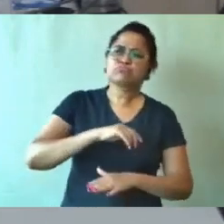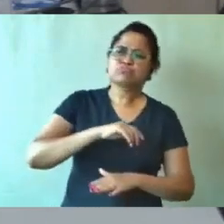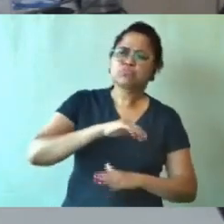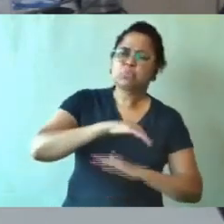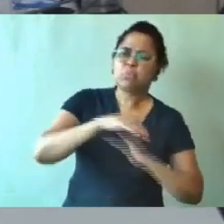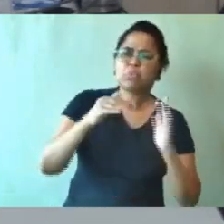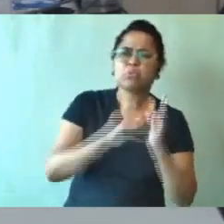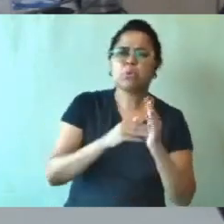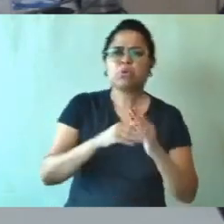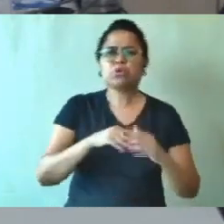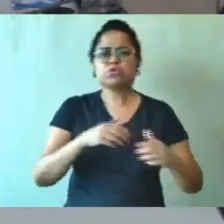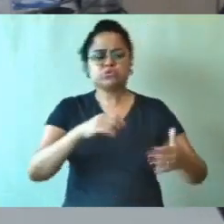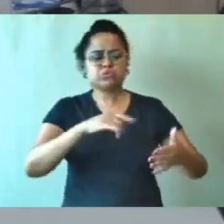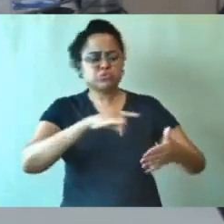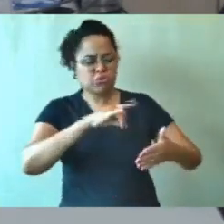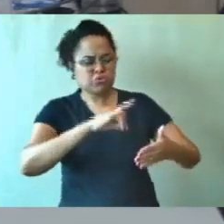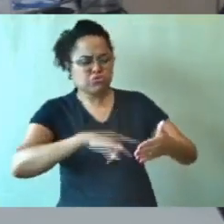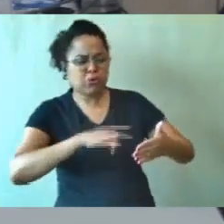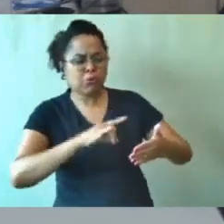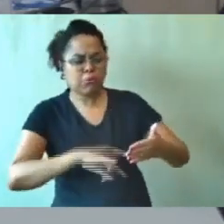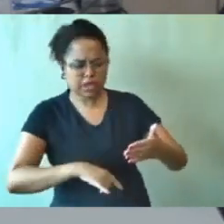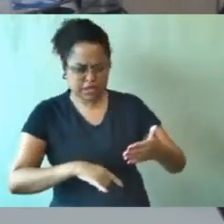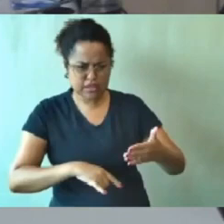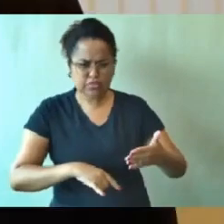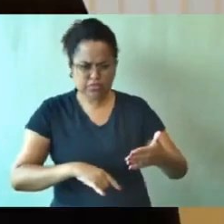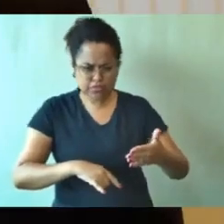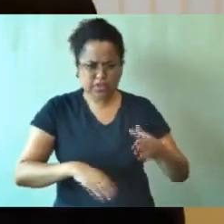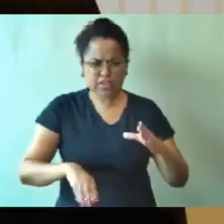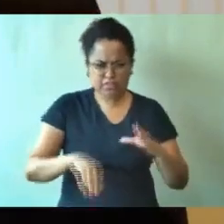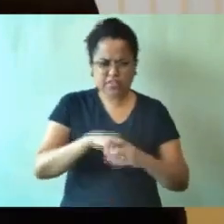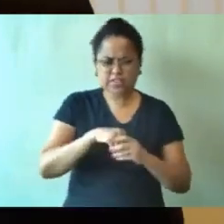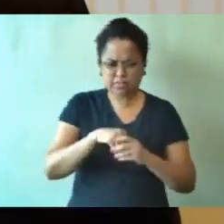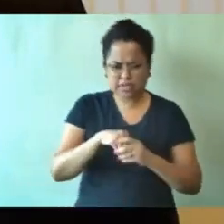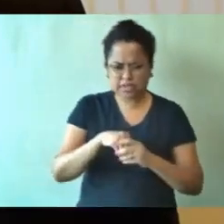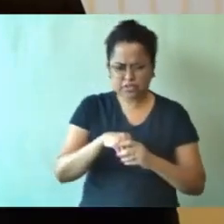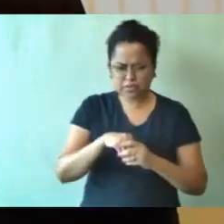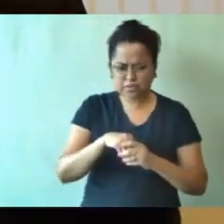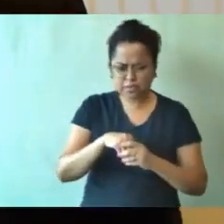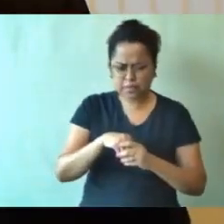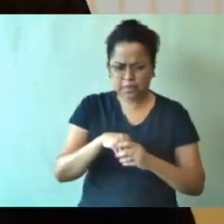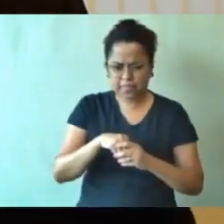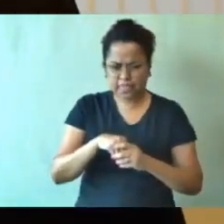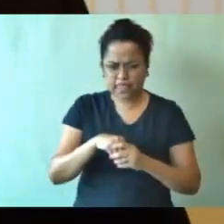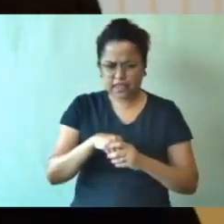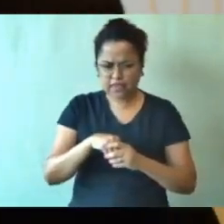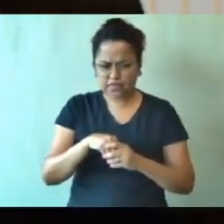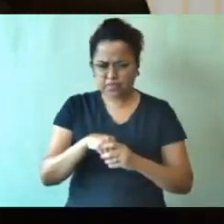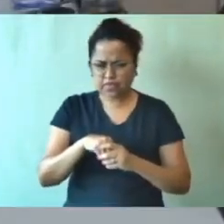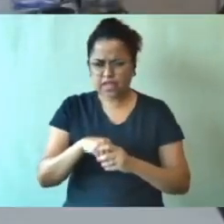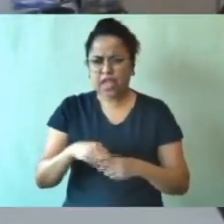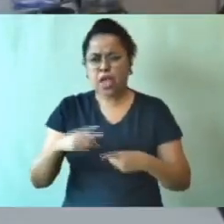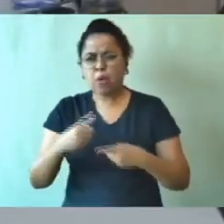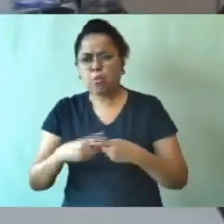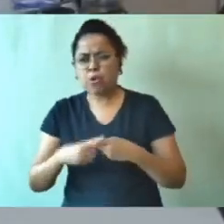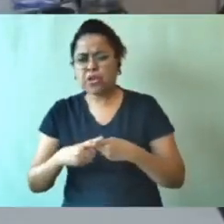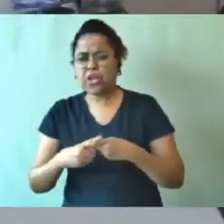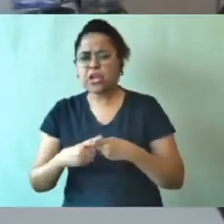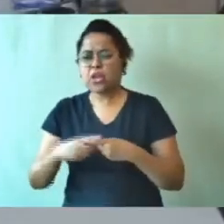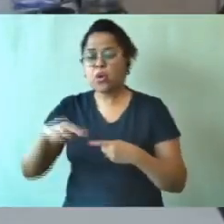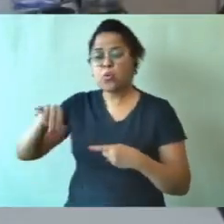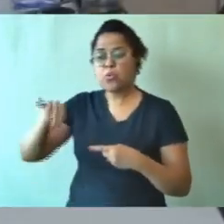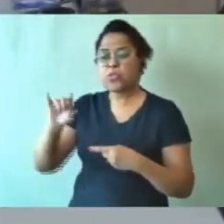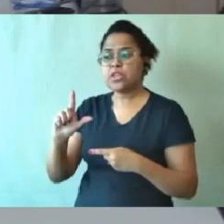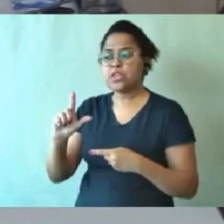Então, por isso que eu estou te fazendo a pergunta, para ficar bem claro. É porque o Nilo Júnior